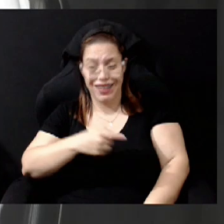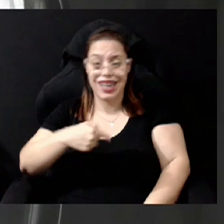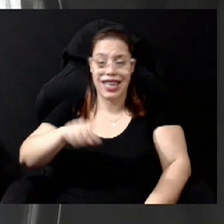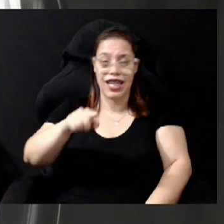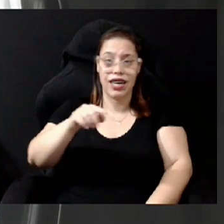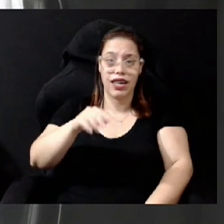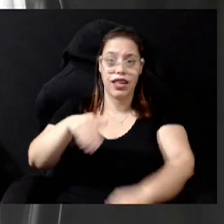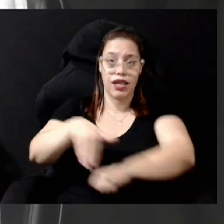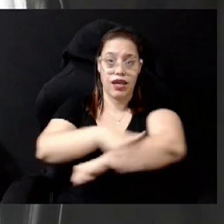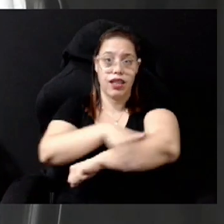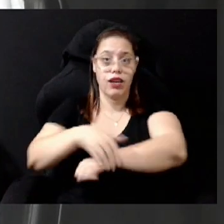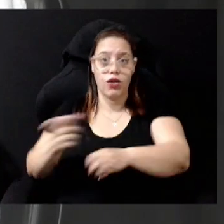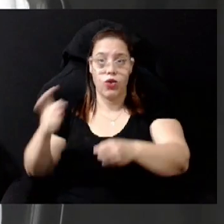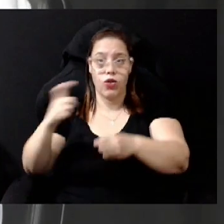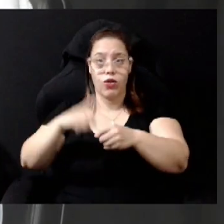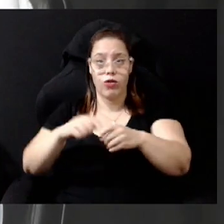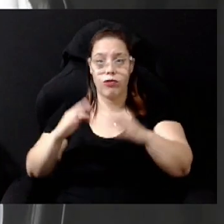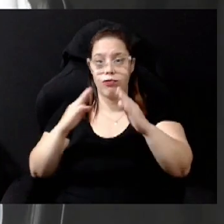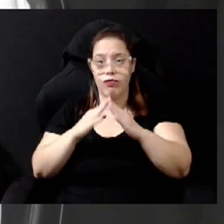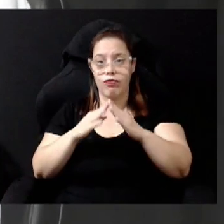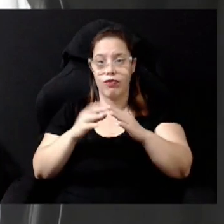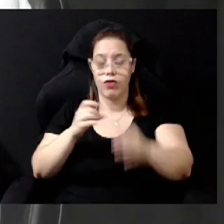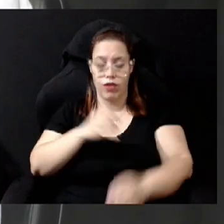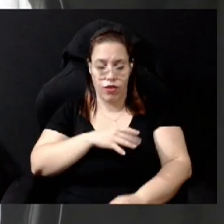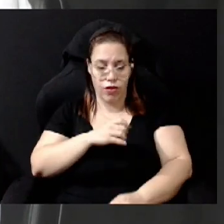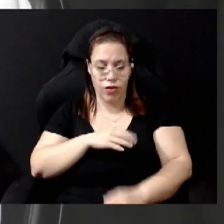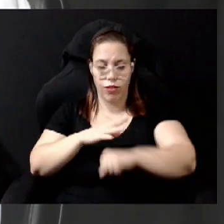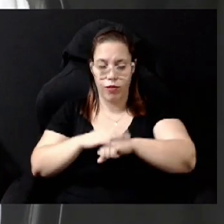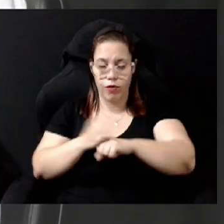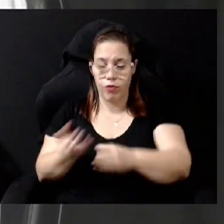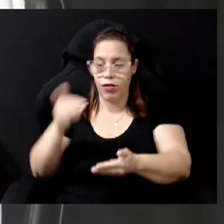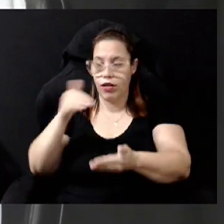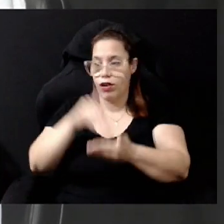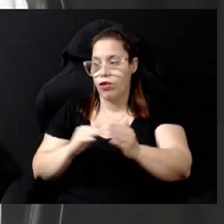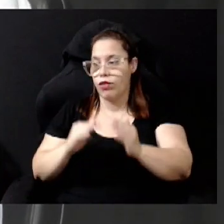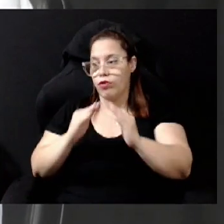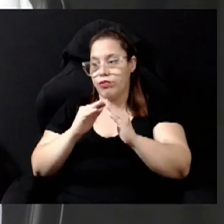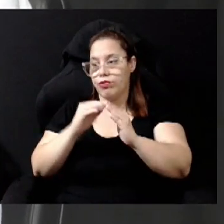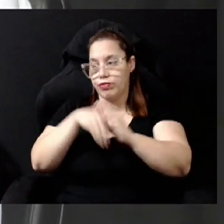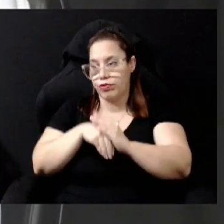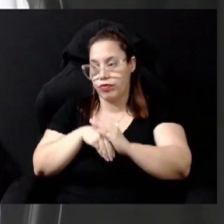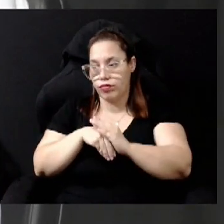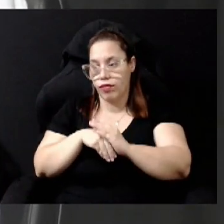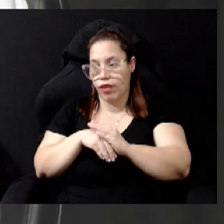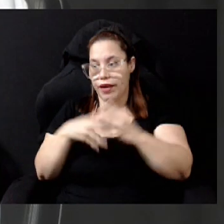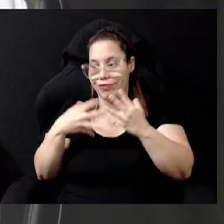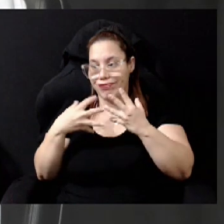casa com medo de trazer doença para dentro de casa ou até mesmo sucumbir diante da